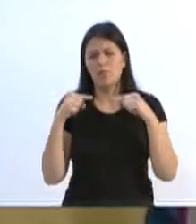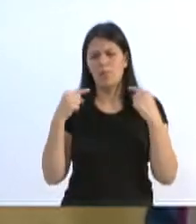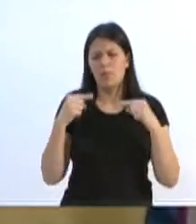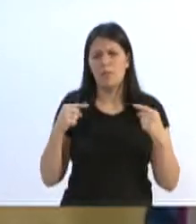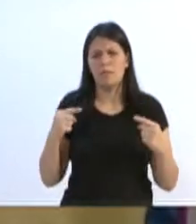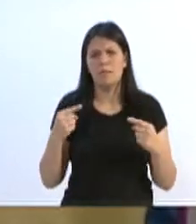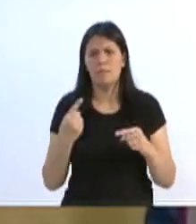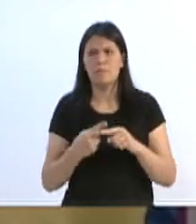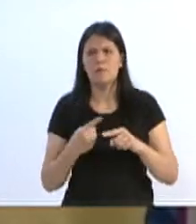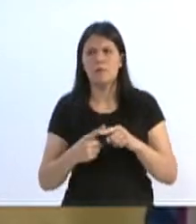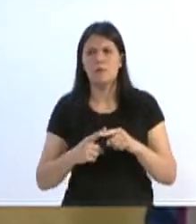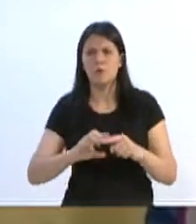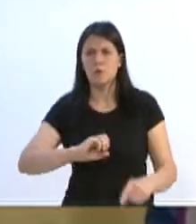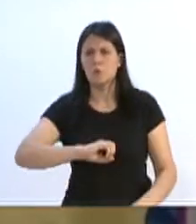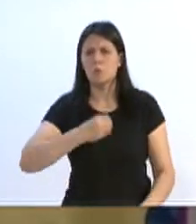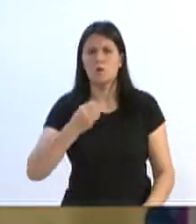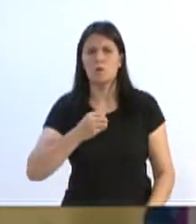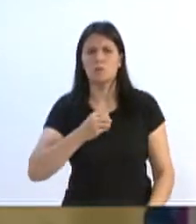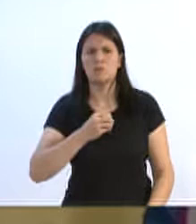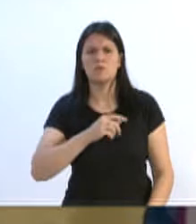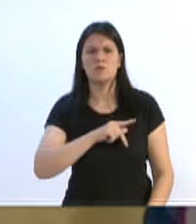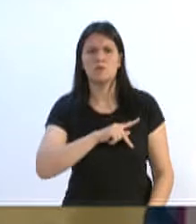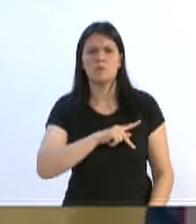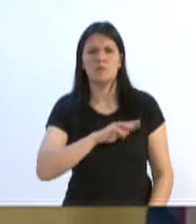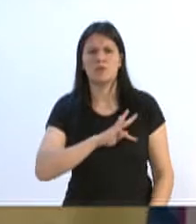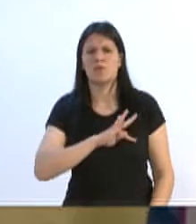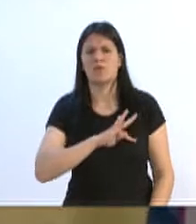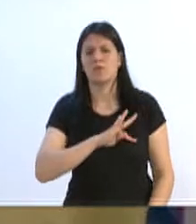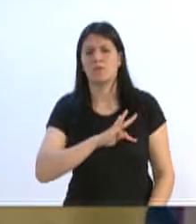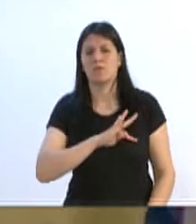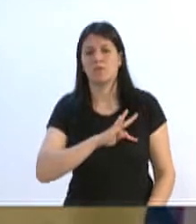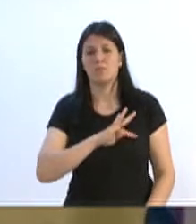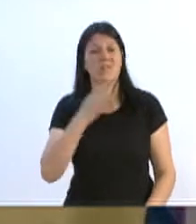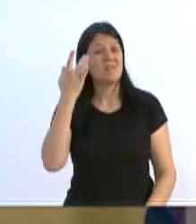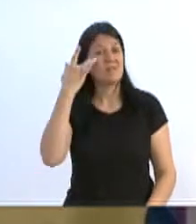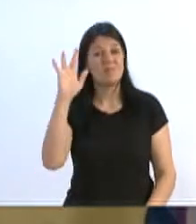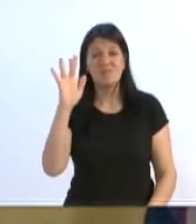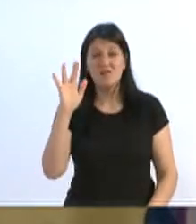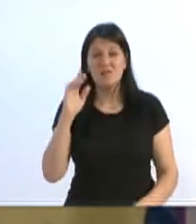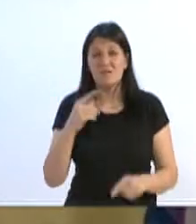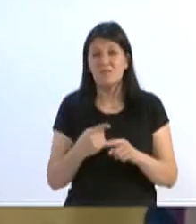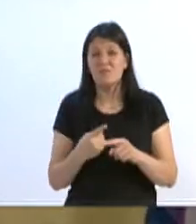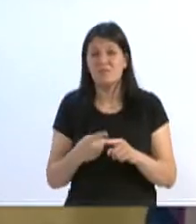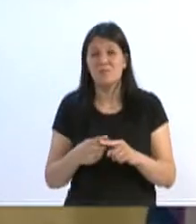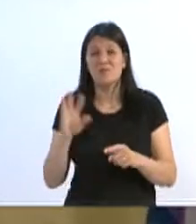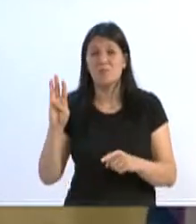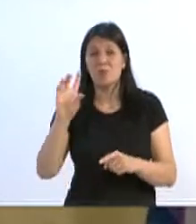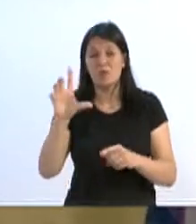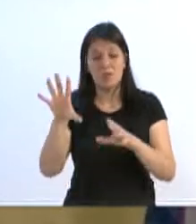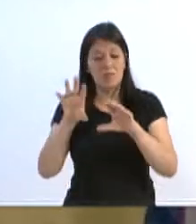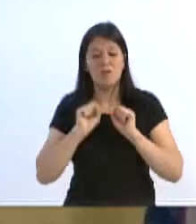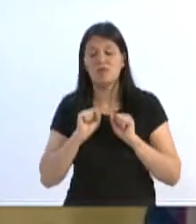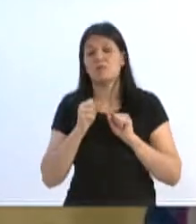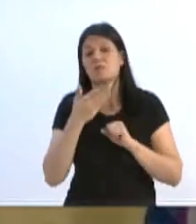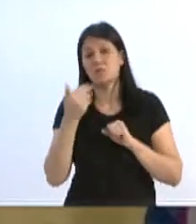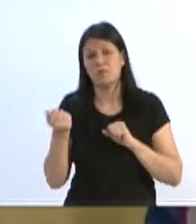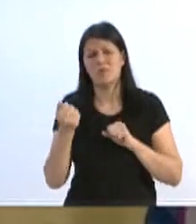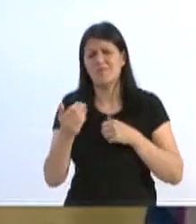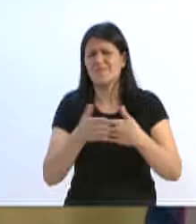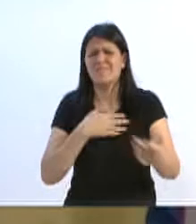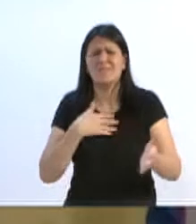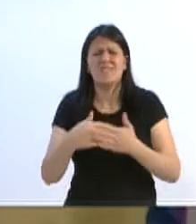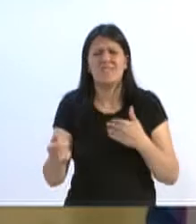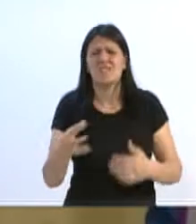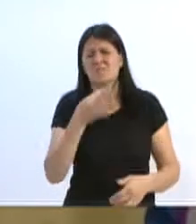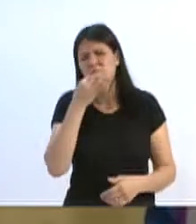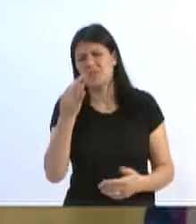o pt por ignorância e não saber que blumenau só tem a ganhar com isso o independente de divergências políticas de idéias opiniões de oposição a